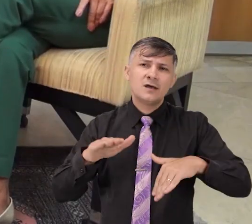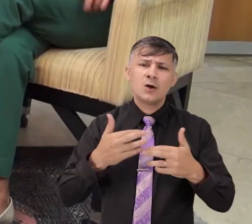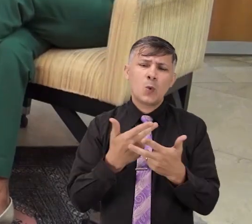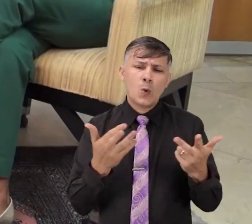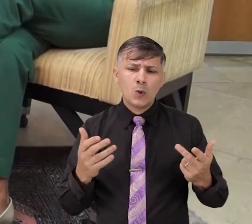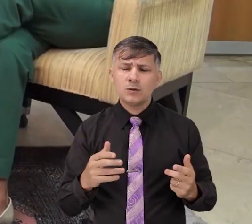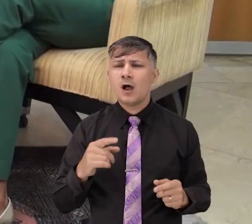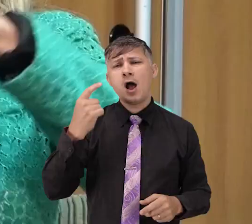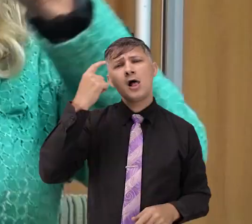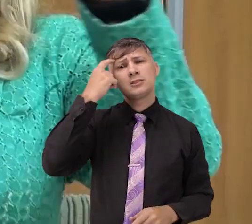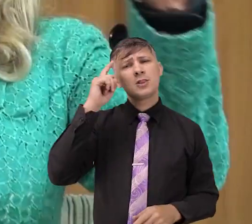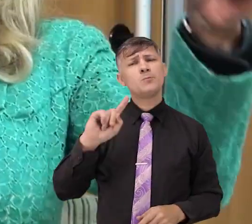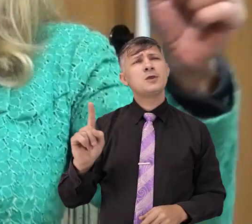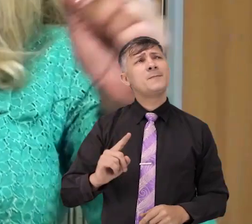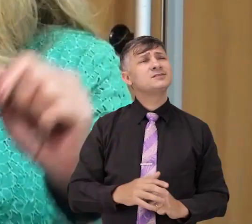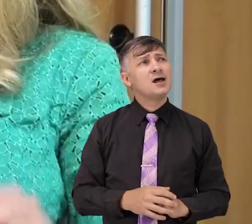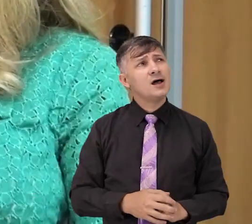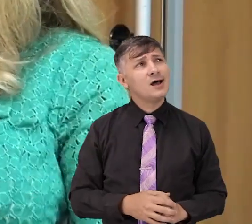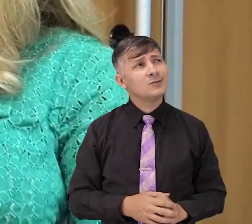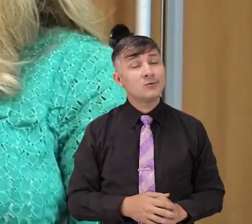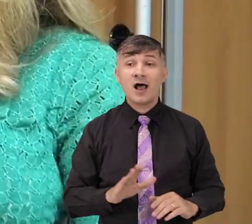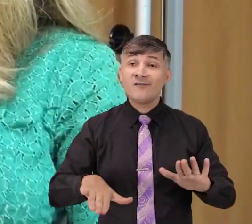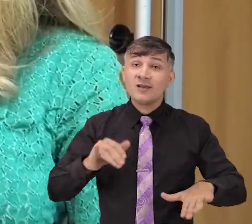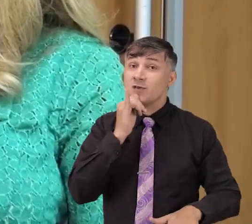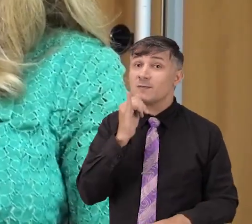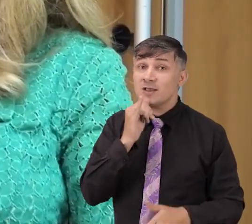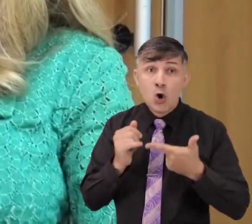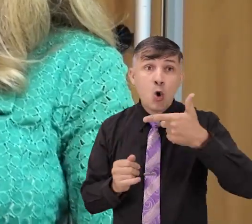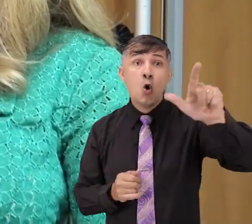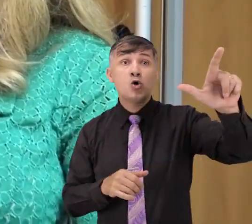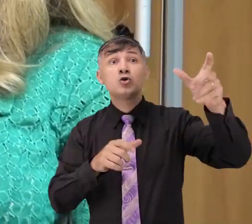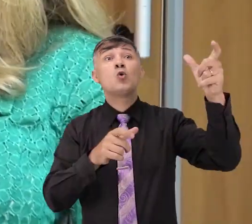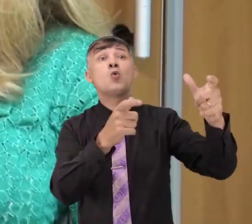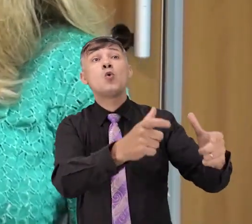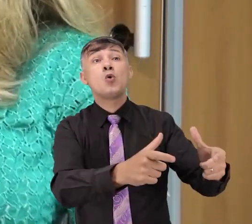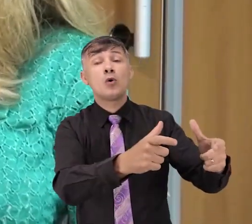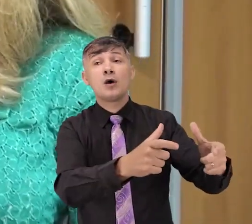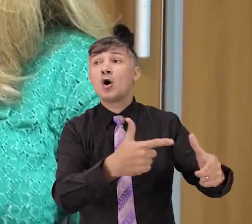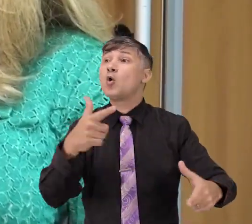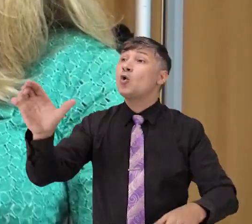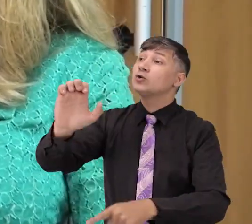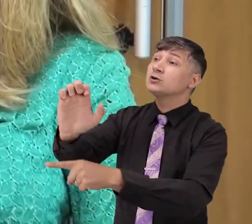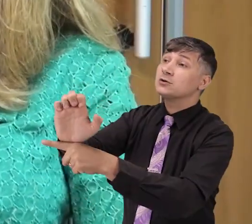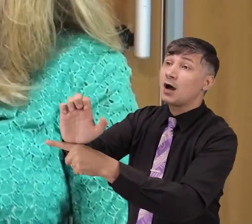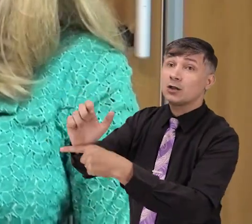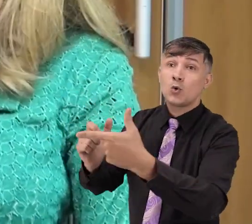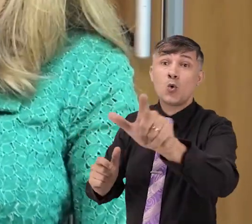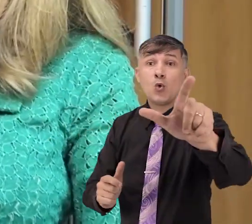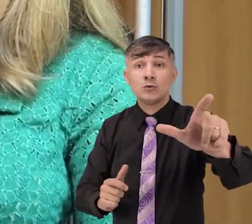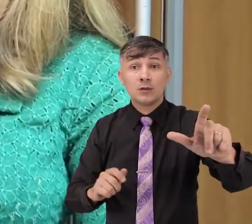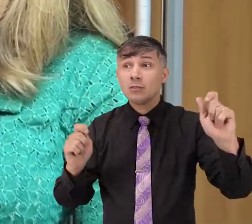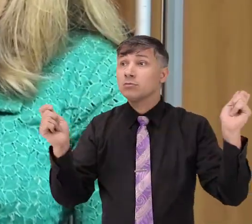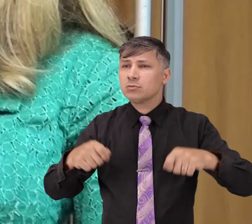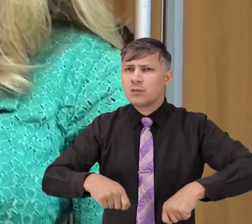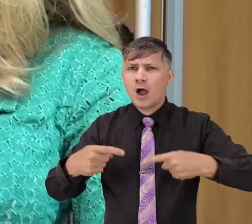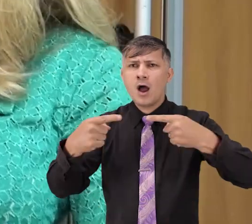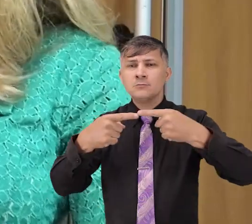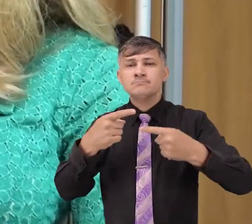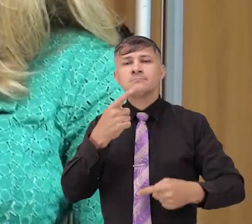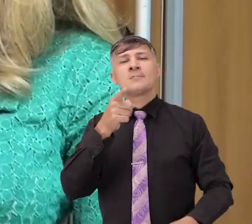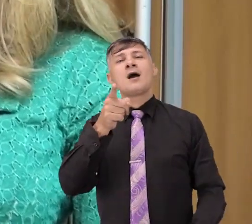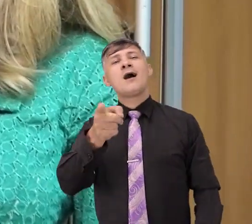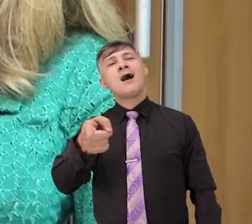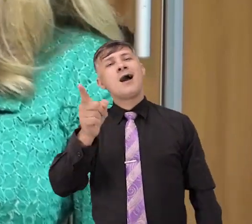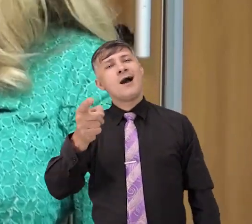nisso. Às vezes o exemplo de uma outra região, de um outro estado, né, serve para te dar um